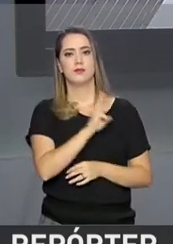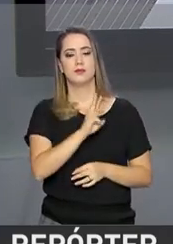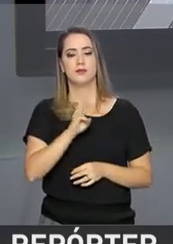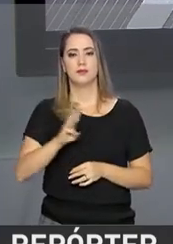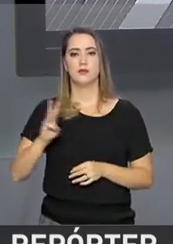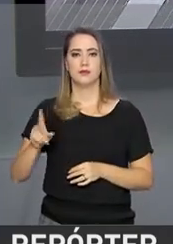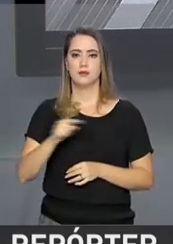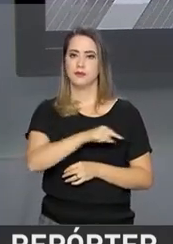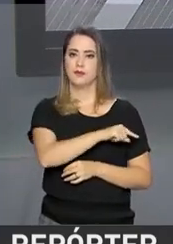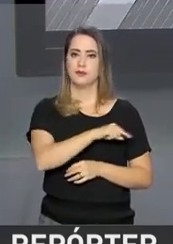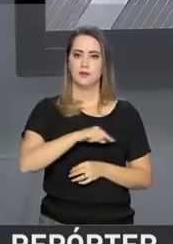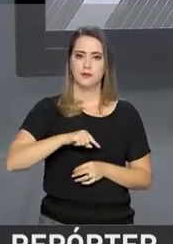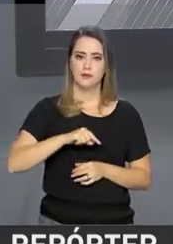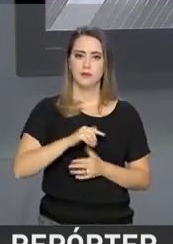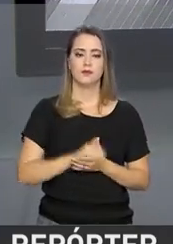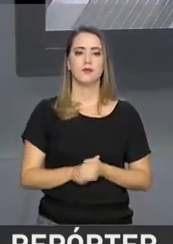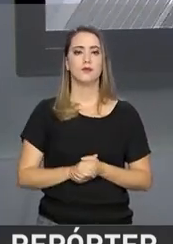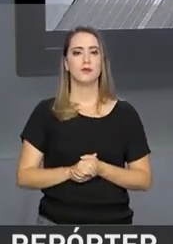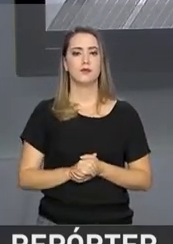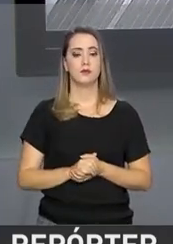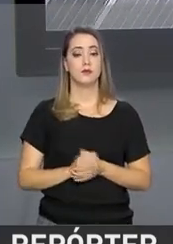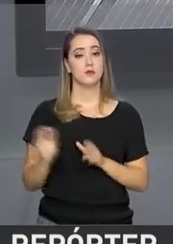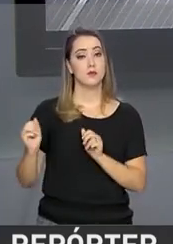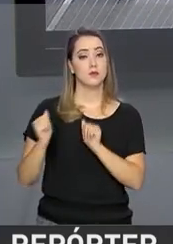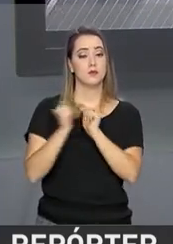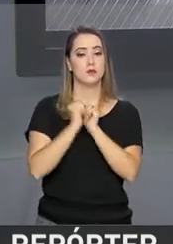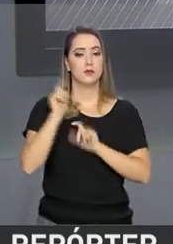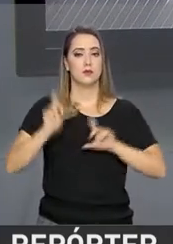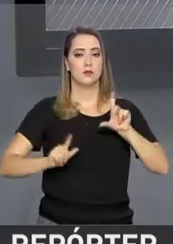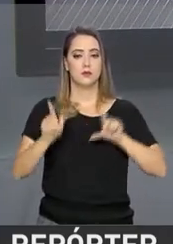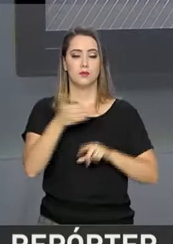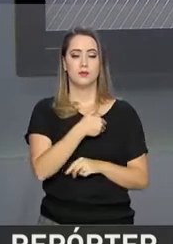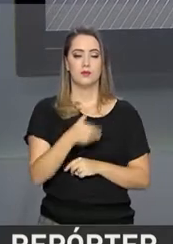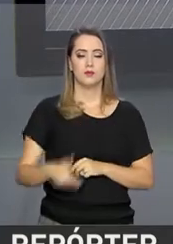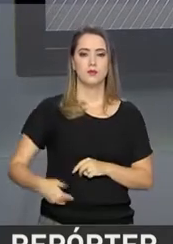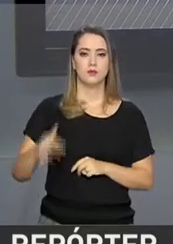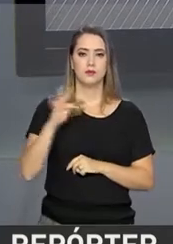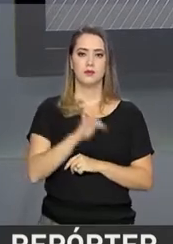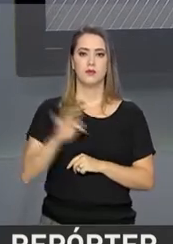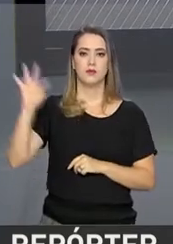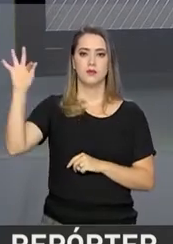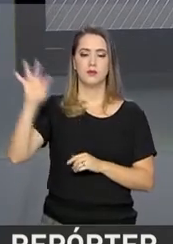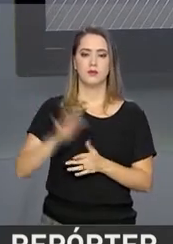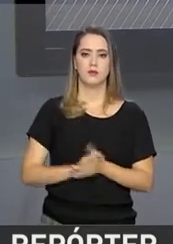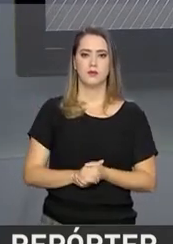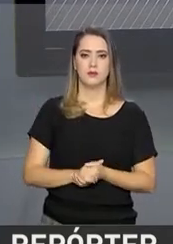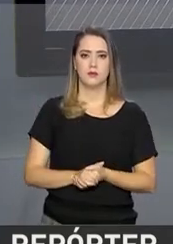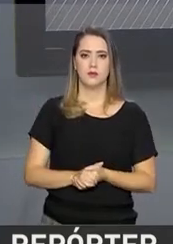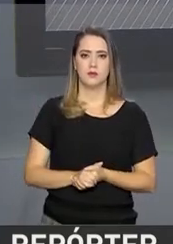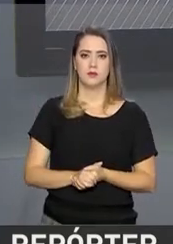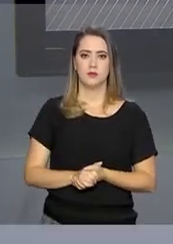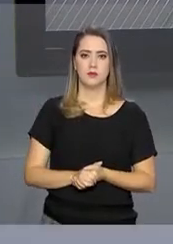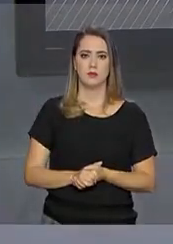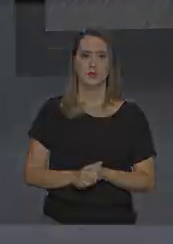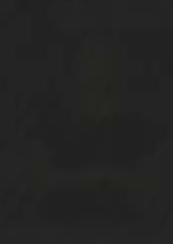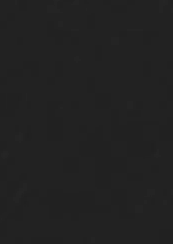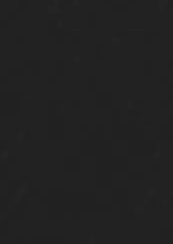também está na página da nbr na internet continue com a gente e nbr a tv do governo federal